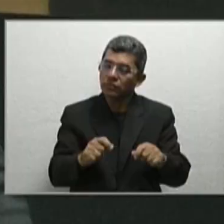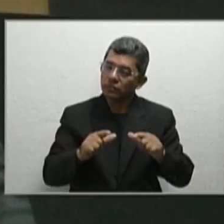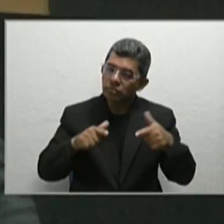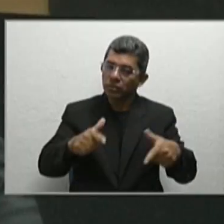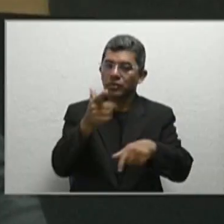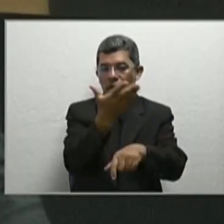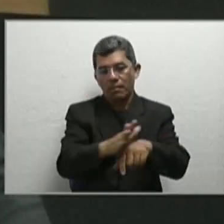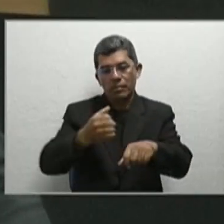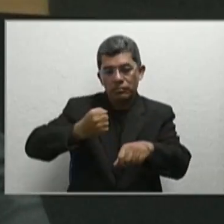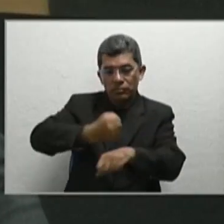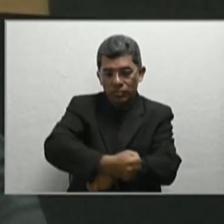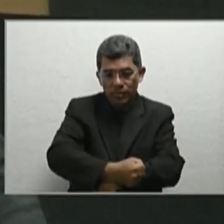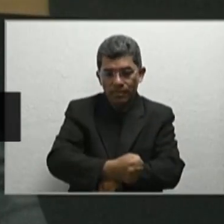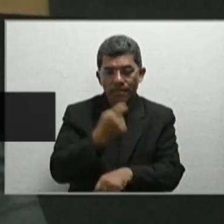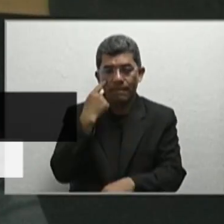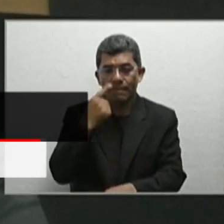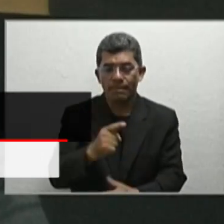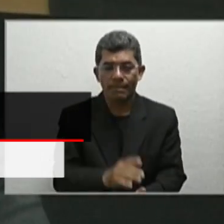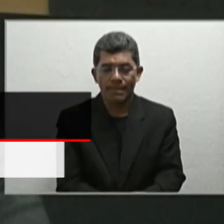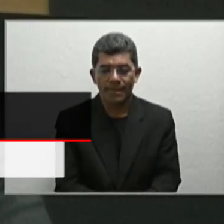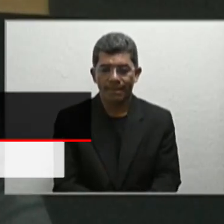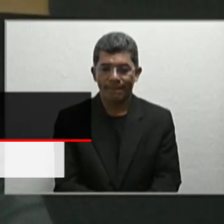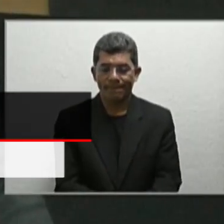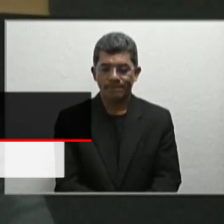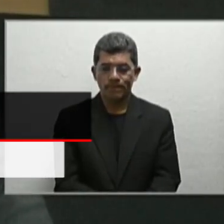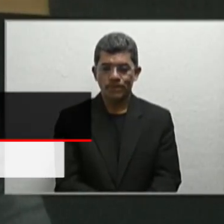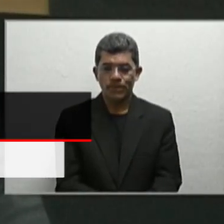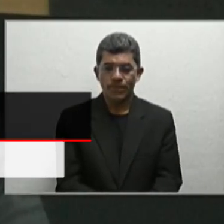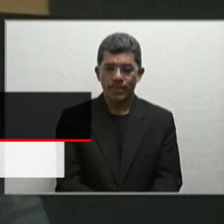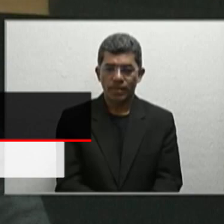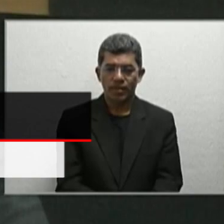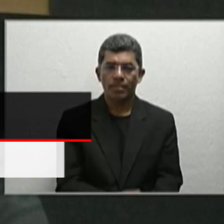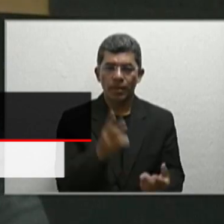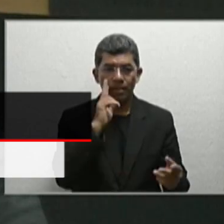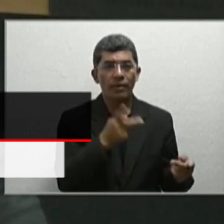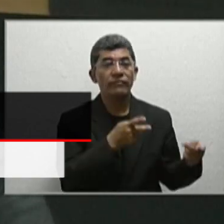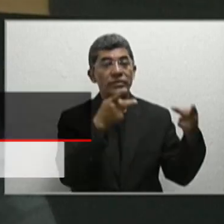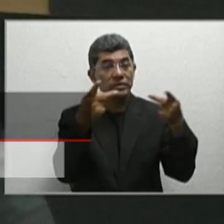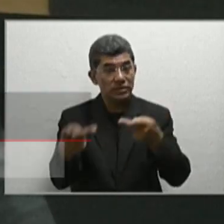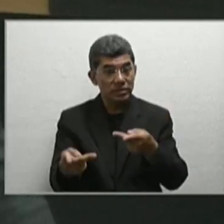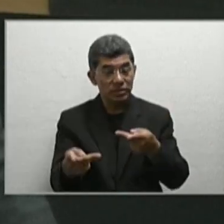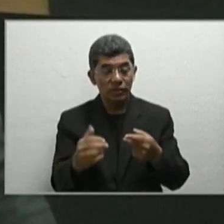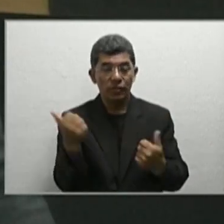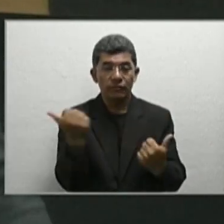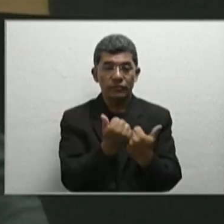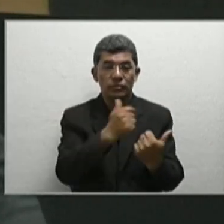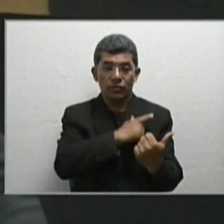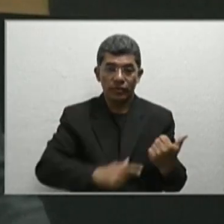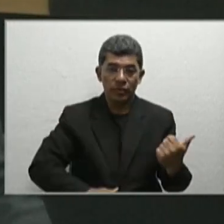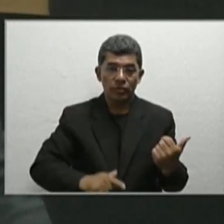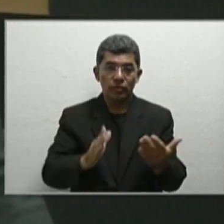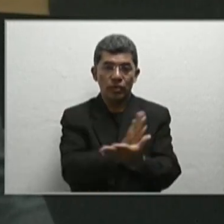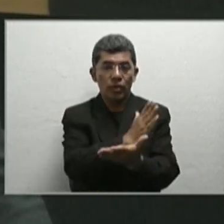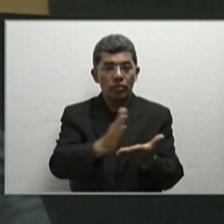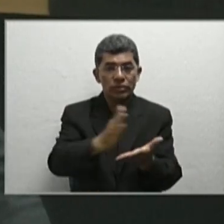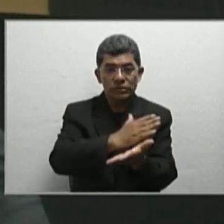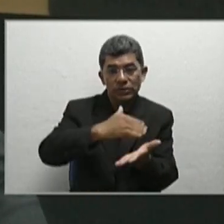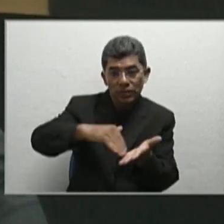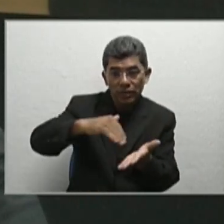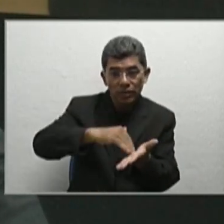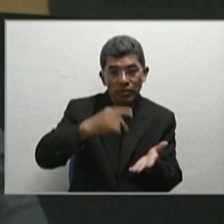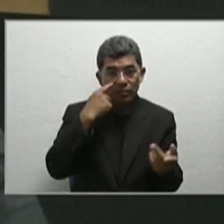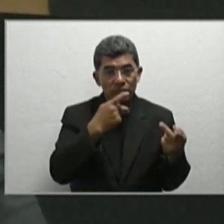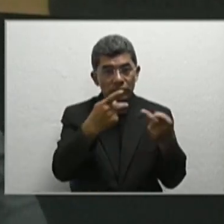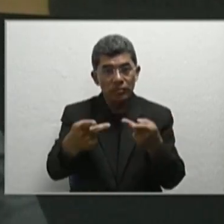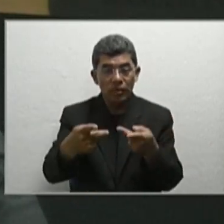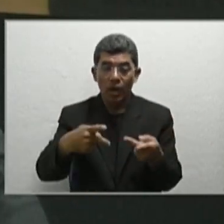sólidos. Eu tenho marcado para amanhã uma visita junto com o vice-governador e alguns secretários até Portugal.